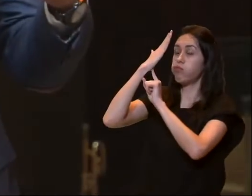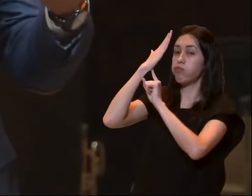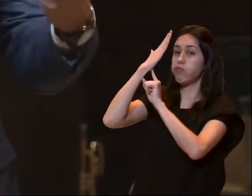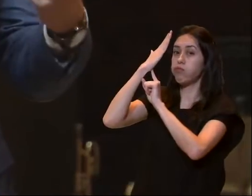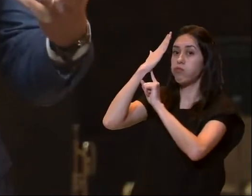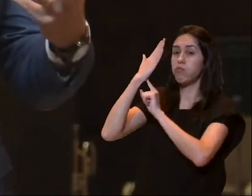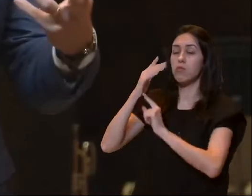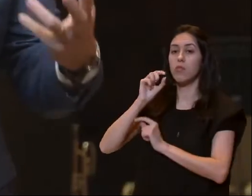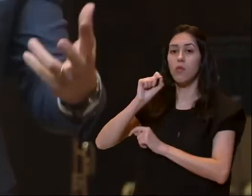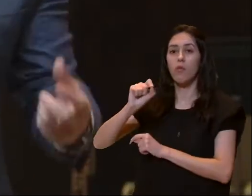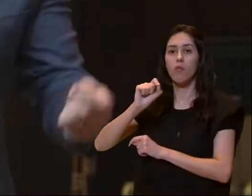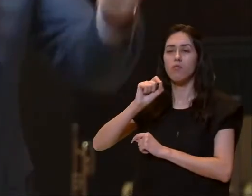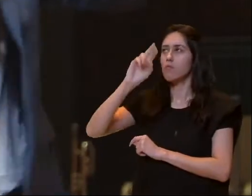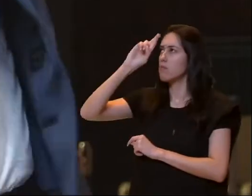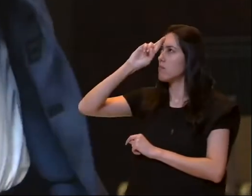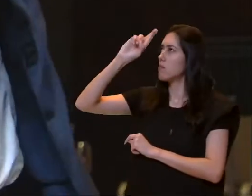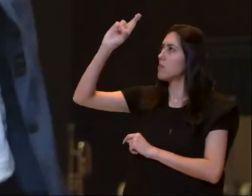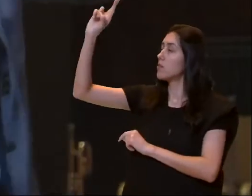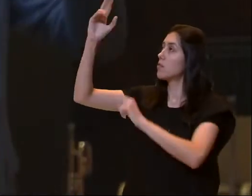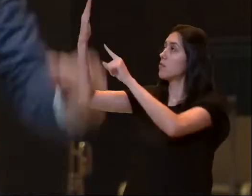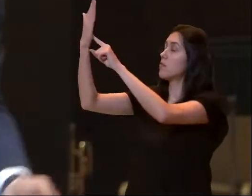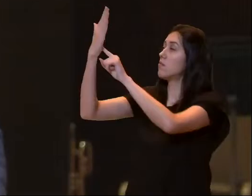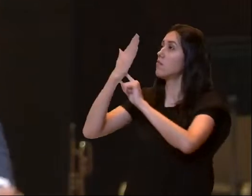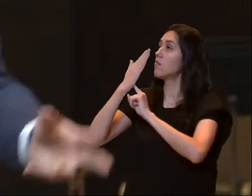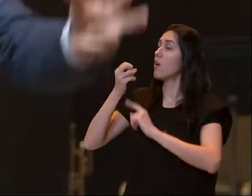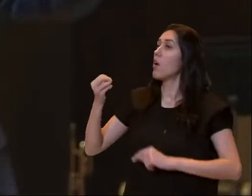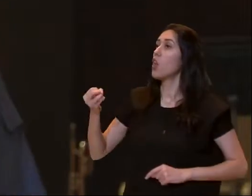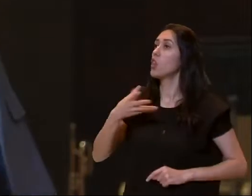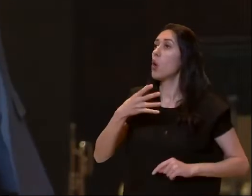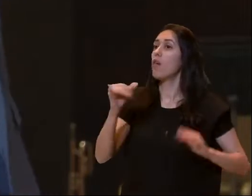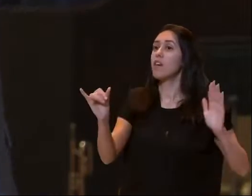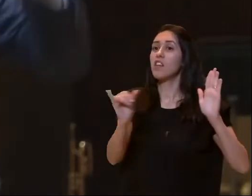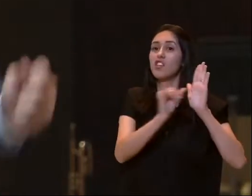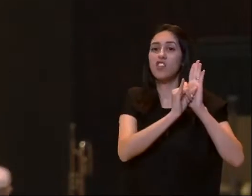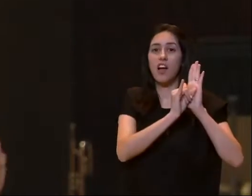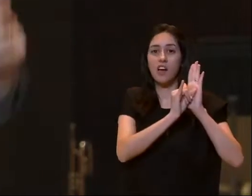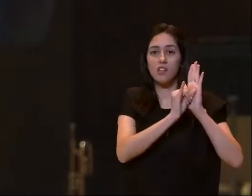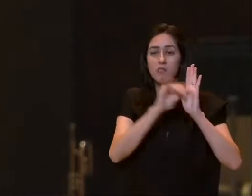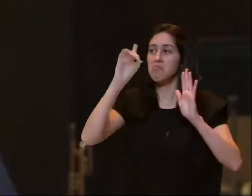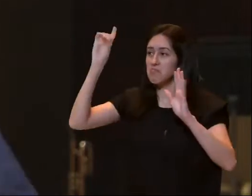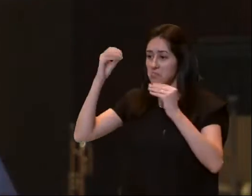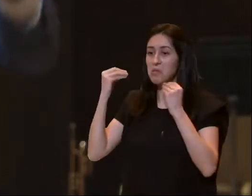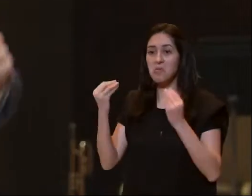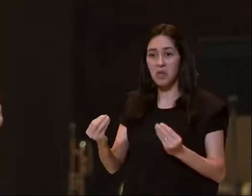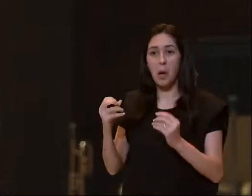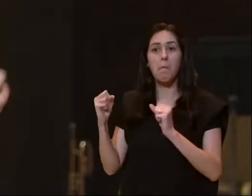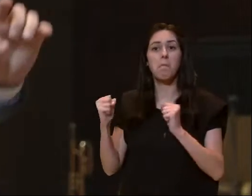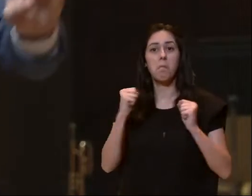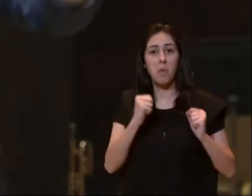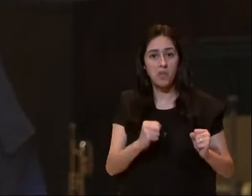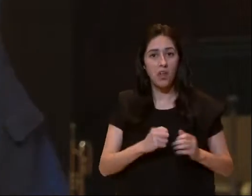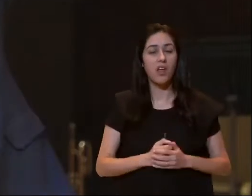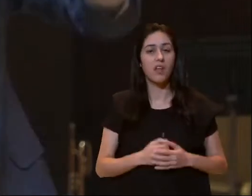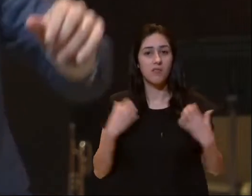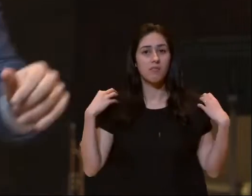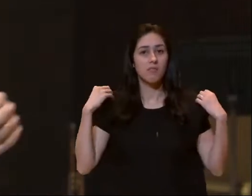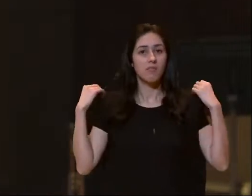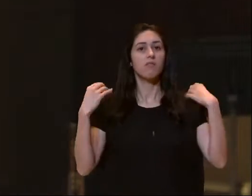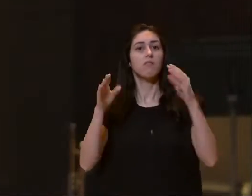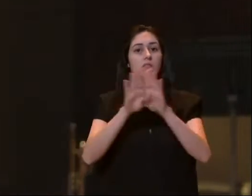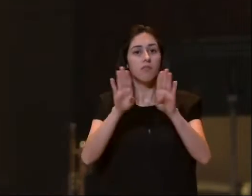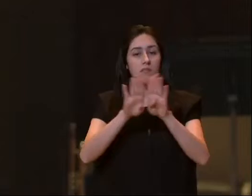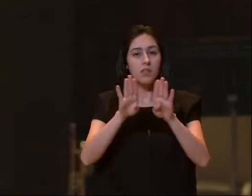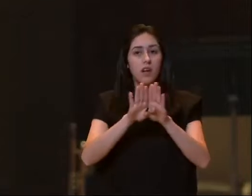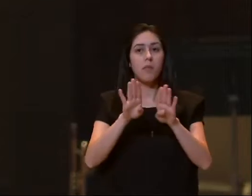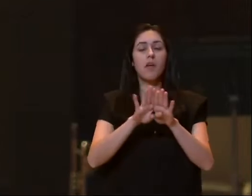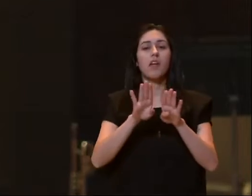daquela revelação do Senhor, uma nova identidade. Ele é empoderado ali, Israel, o Senhor o toca, o